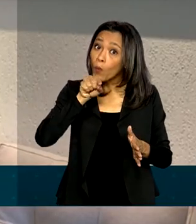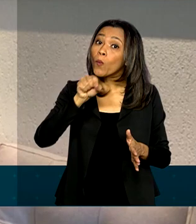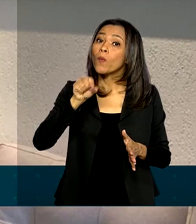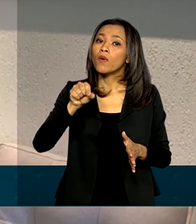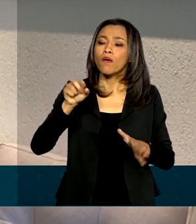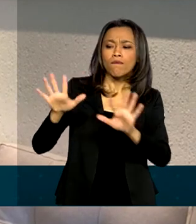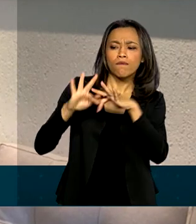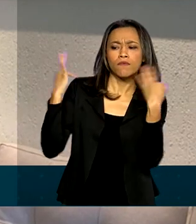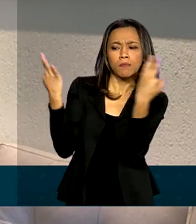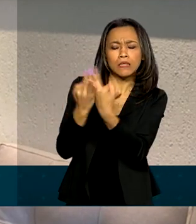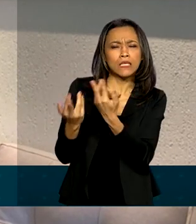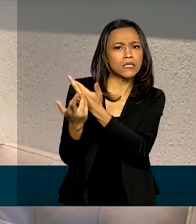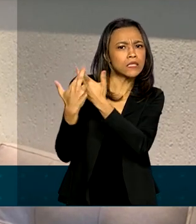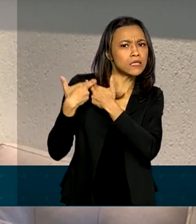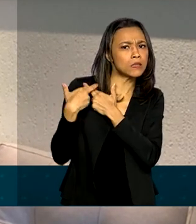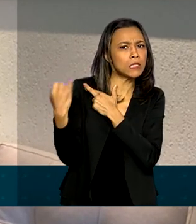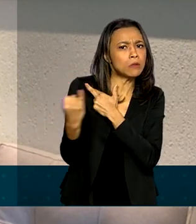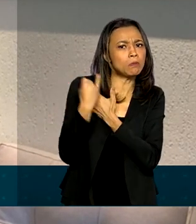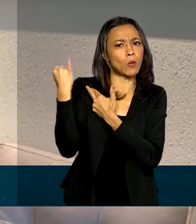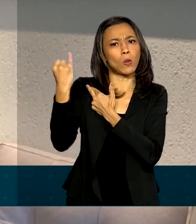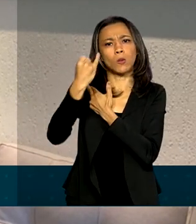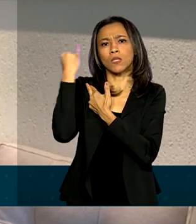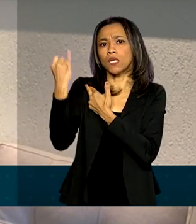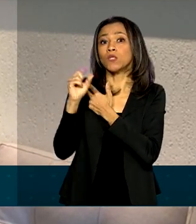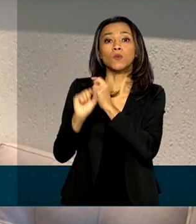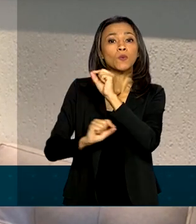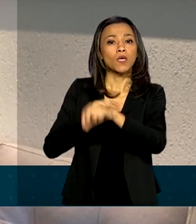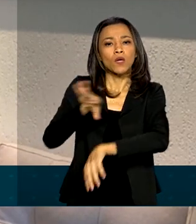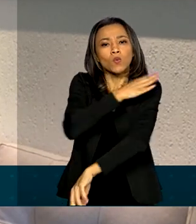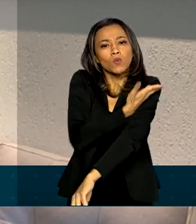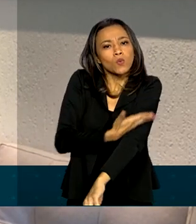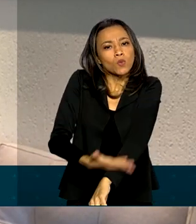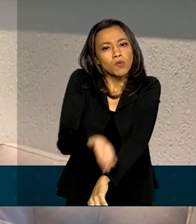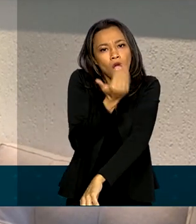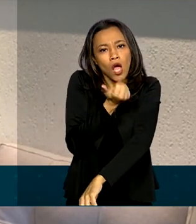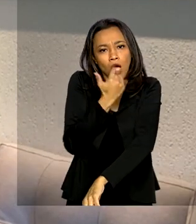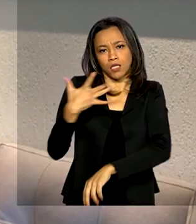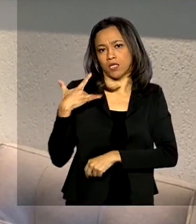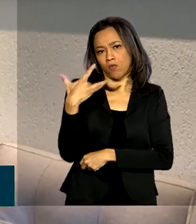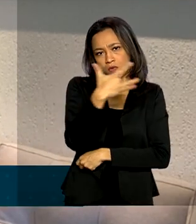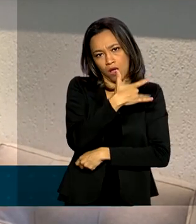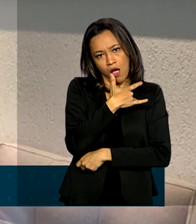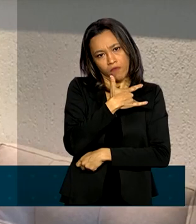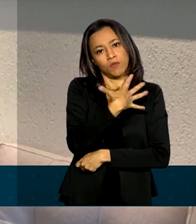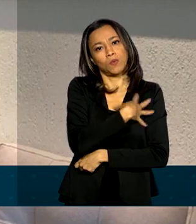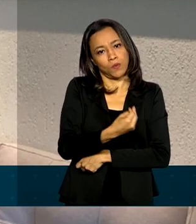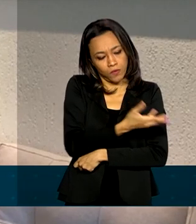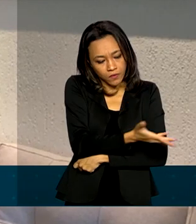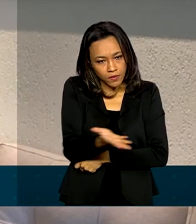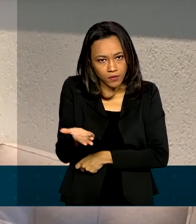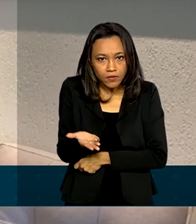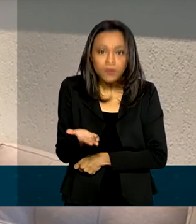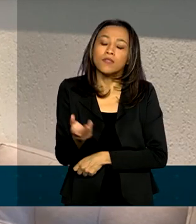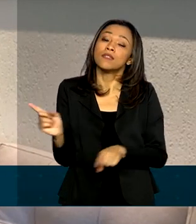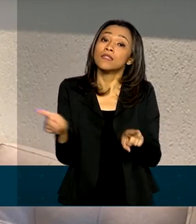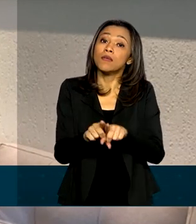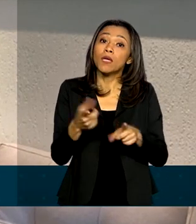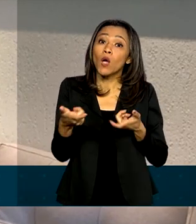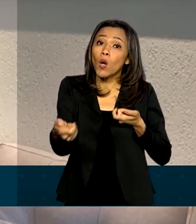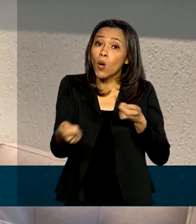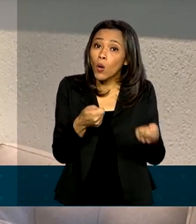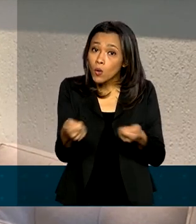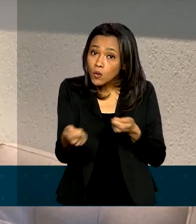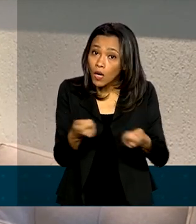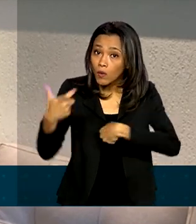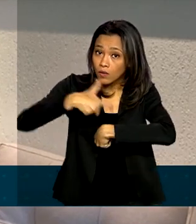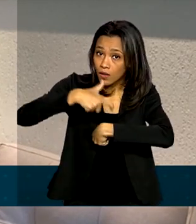papel fundamental no desenvolvimento dos hábitos alimentares saudáveis dos filhos e no controle do tempo